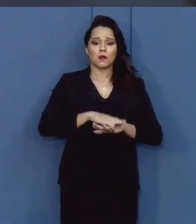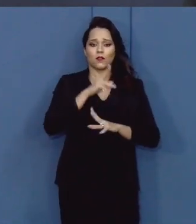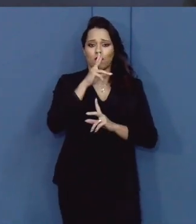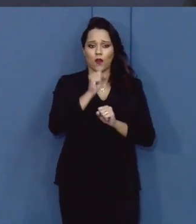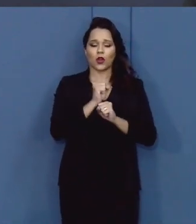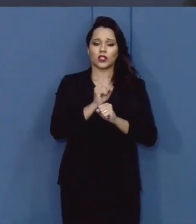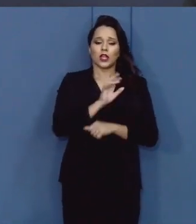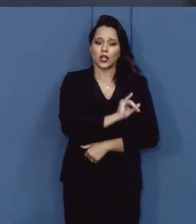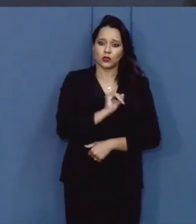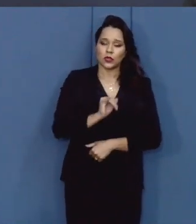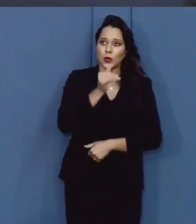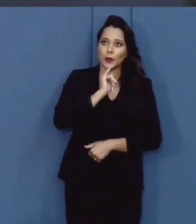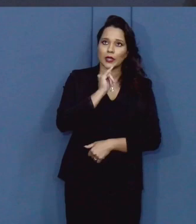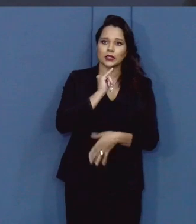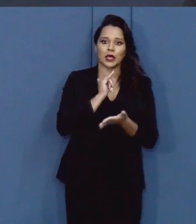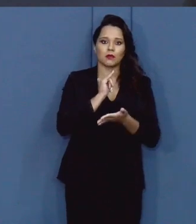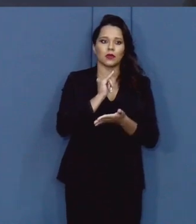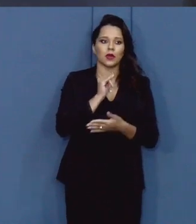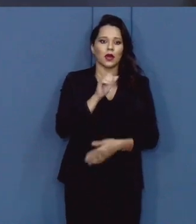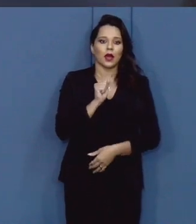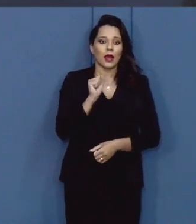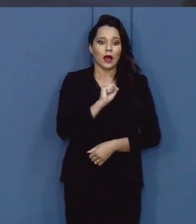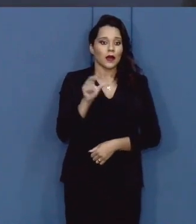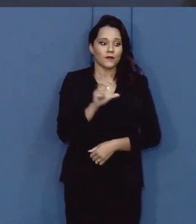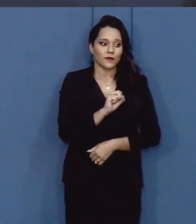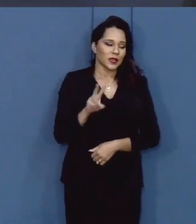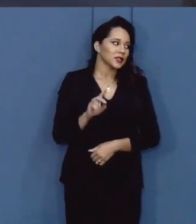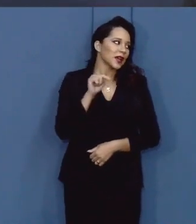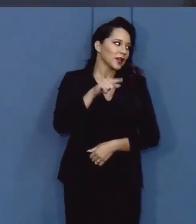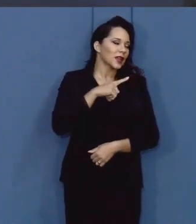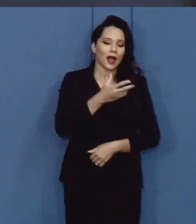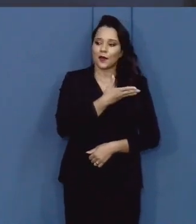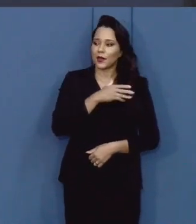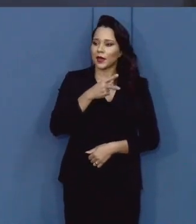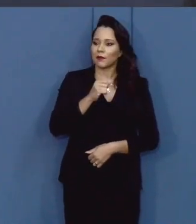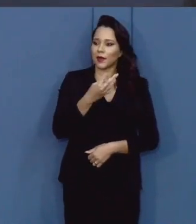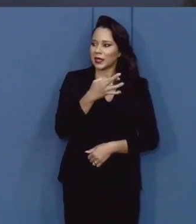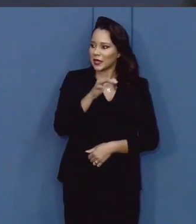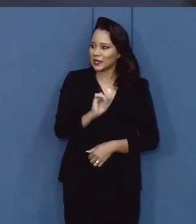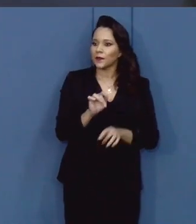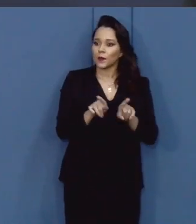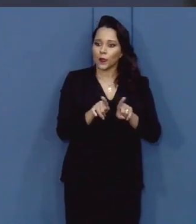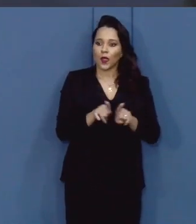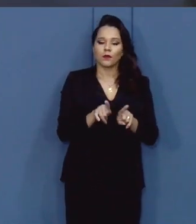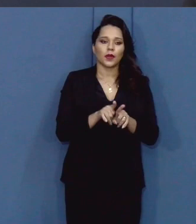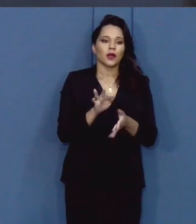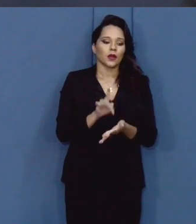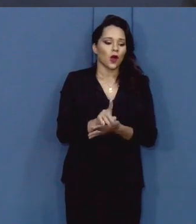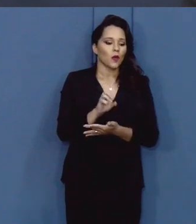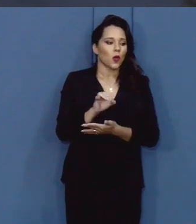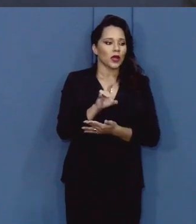fortalecer instituições como Anvisa, aqui está a minha amiga Patrícia, e também como OIDEC,